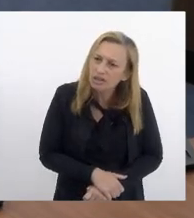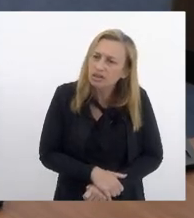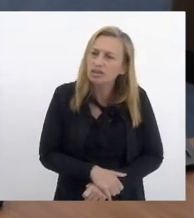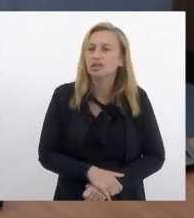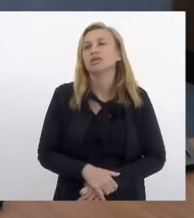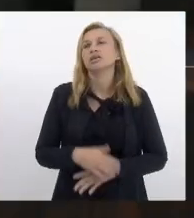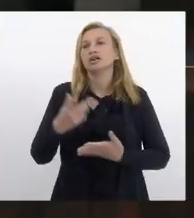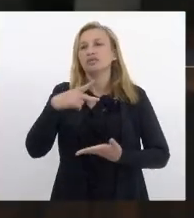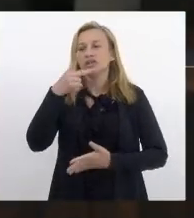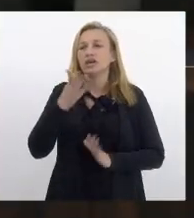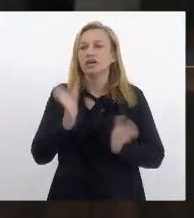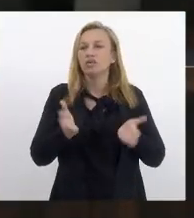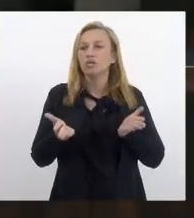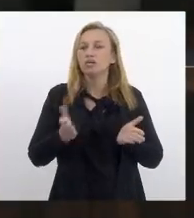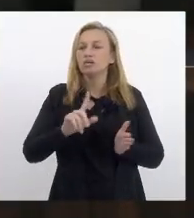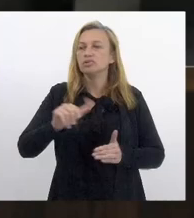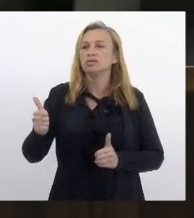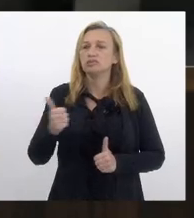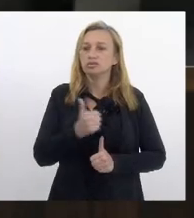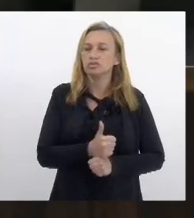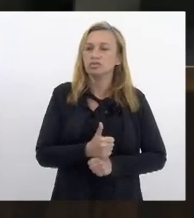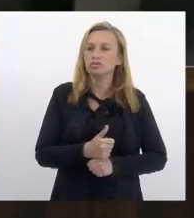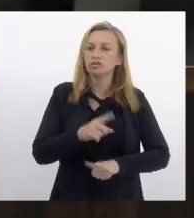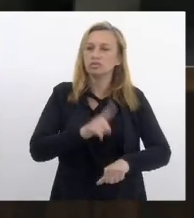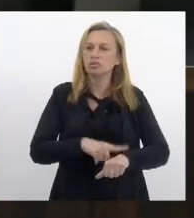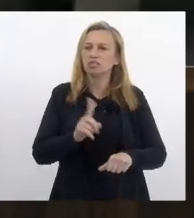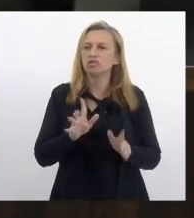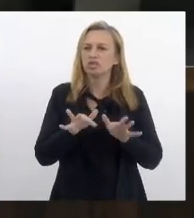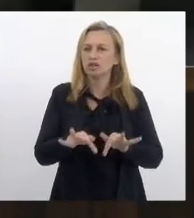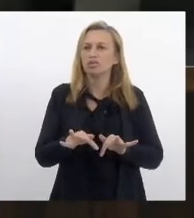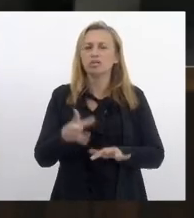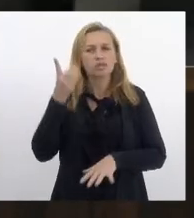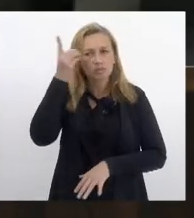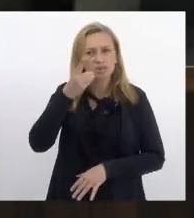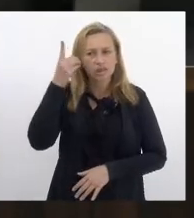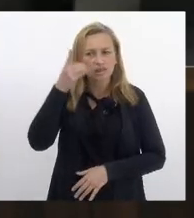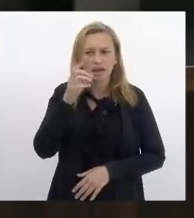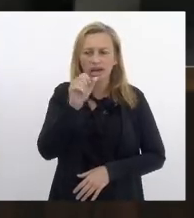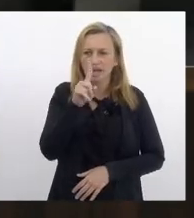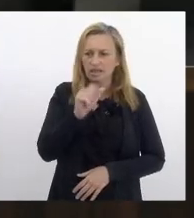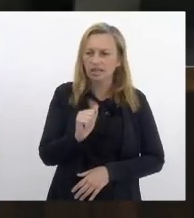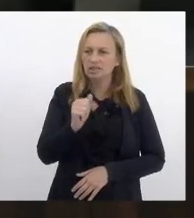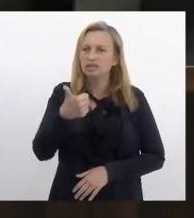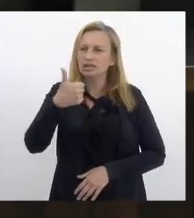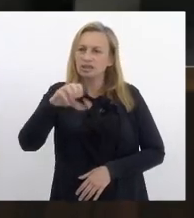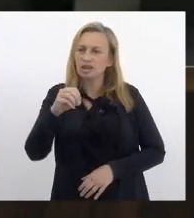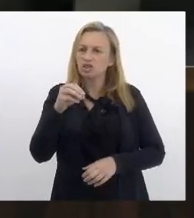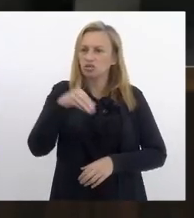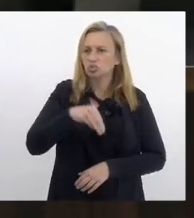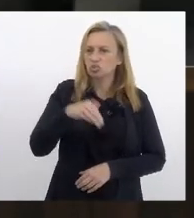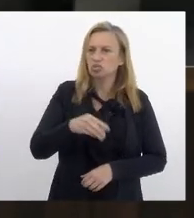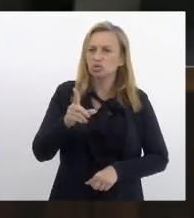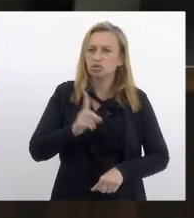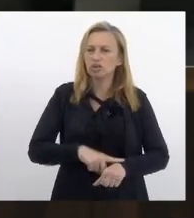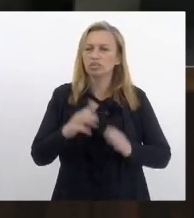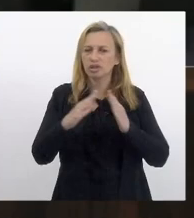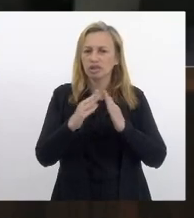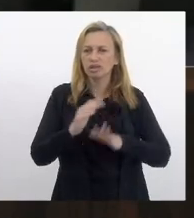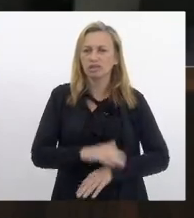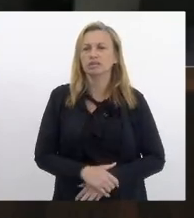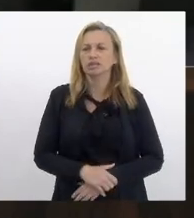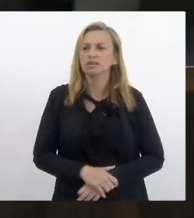Tem a palavra agora, como próximo orador inscrito nesse expediente final, o deputado Átila Nunes. Vossa Excelência dispõe de 10 minutos, de acordo com o